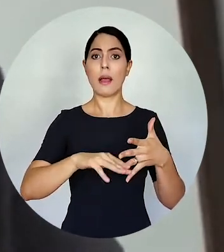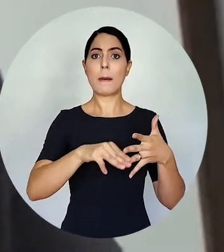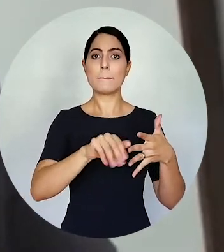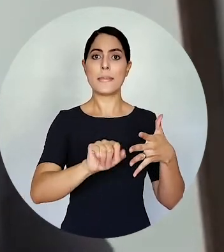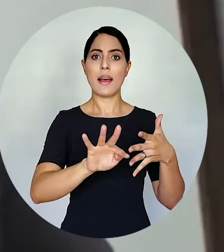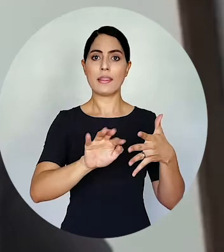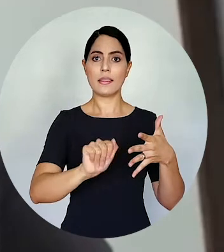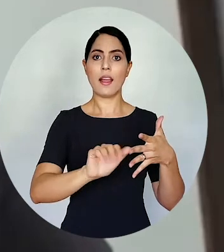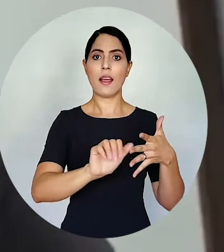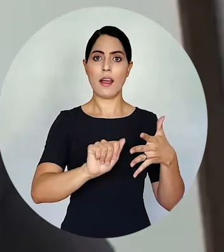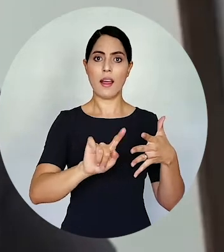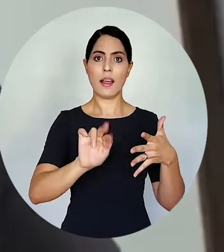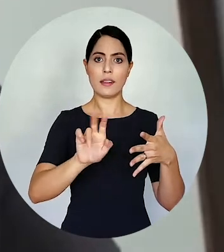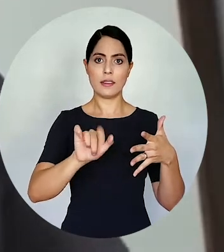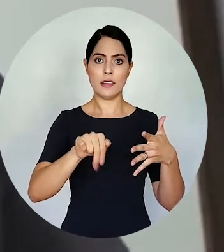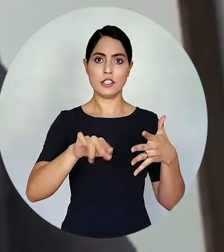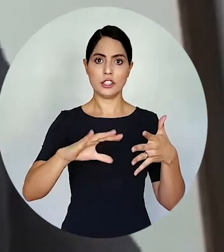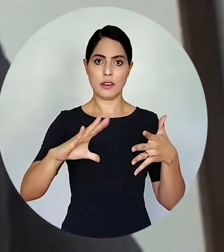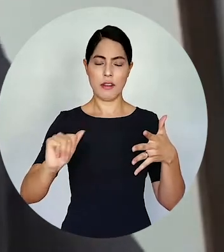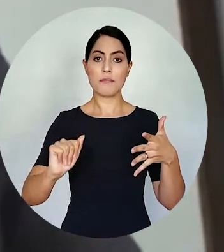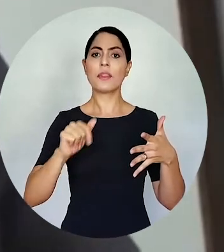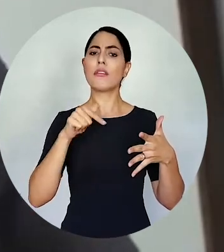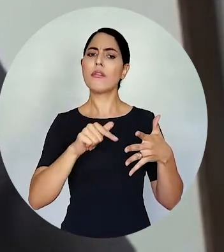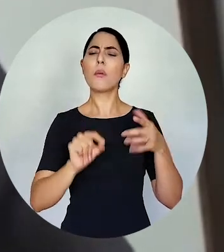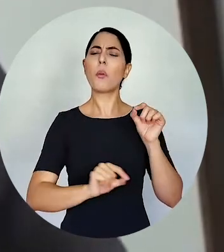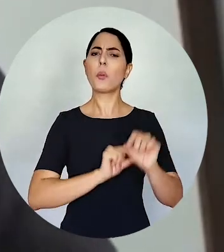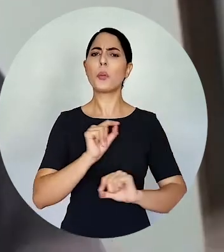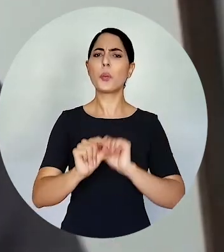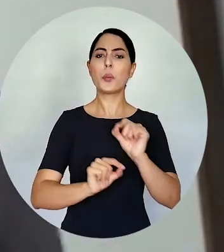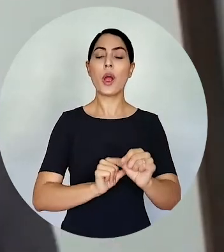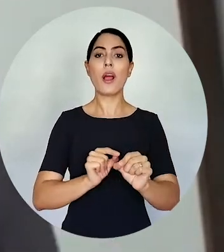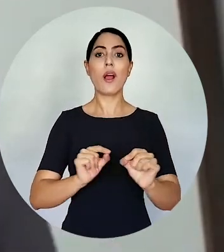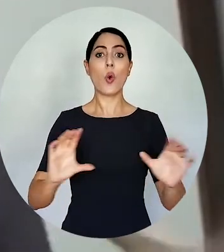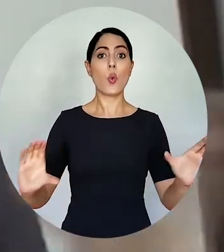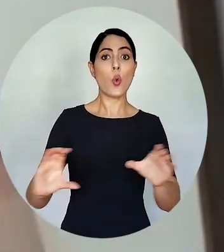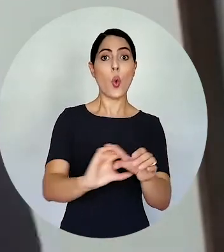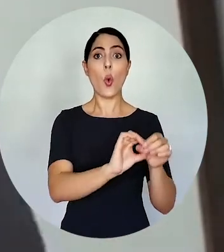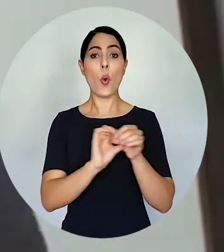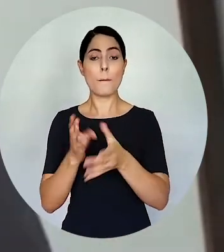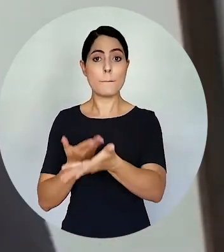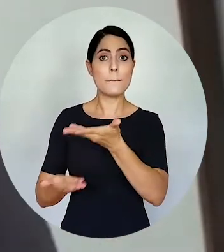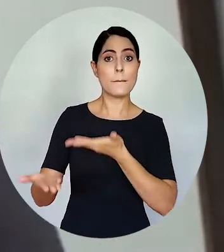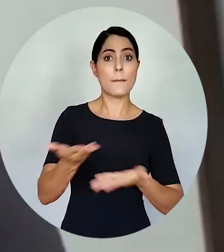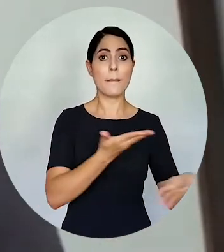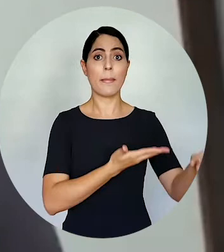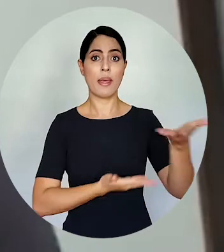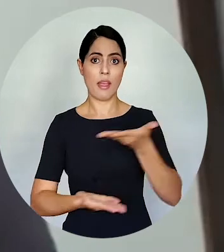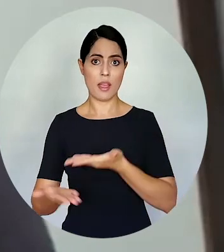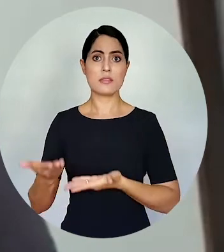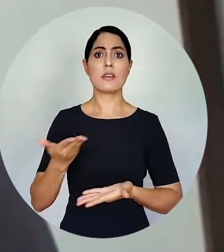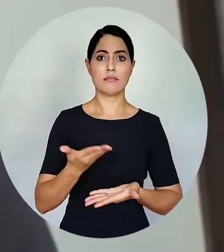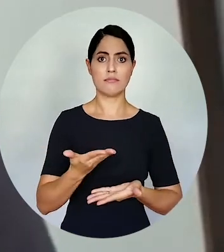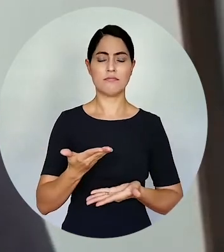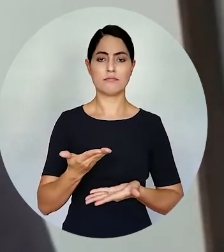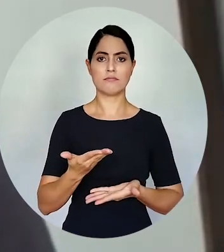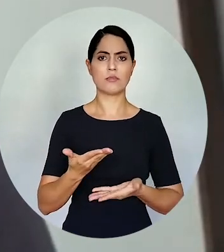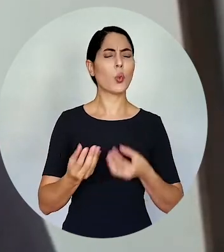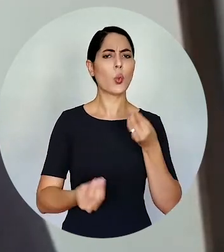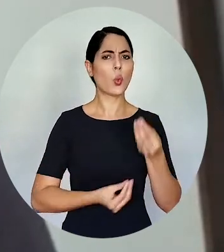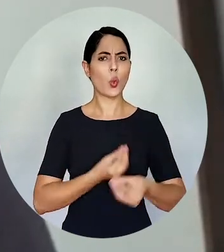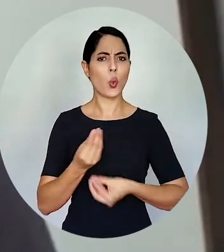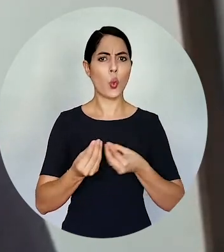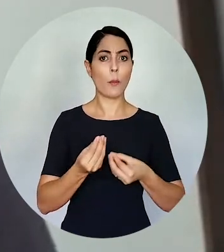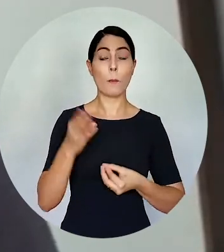partir da sua redação, que houvesse exatamente essa cooperação entre os